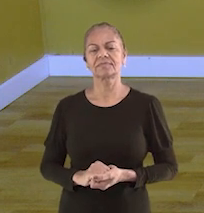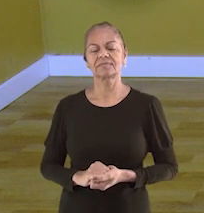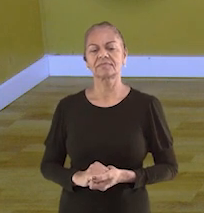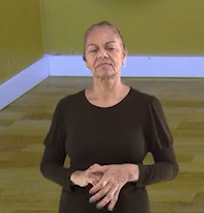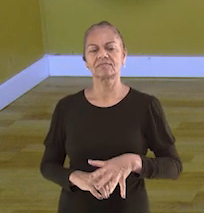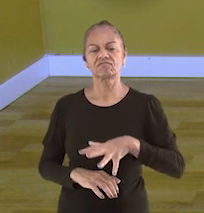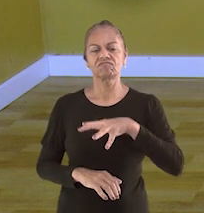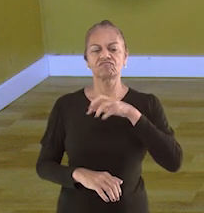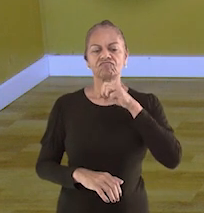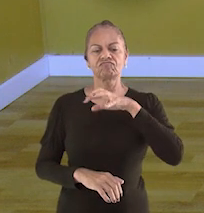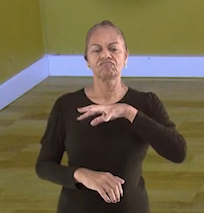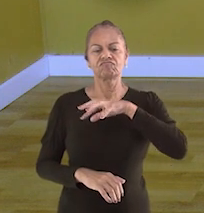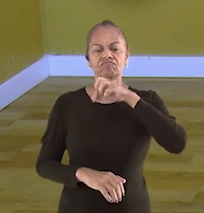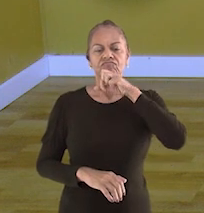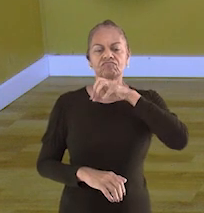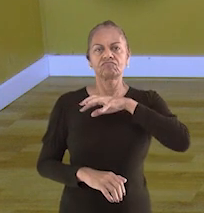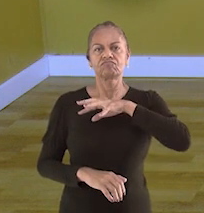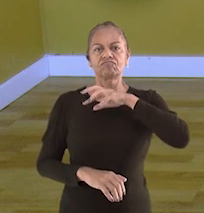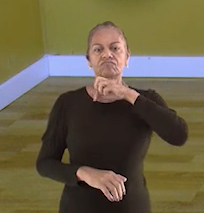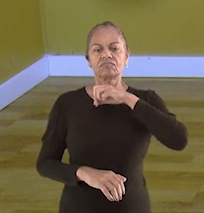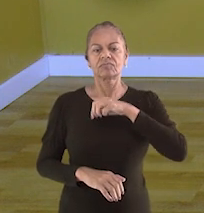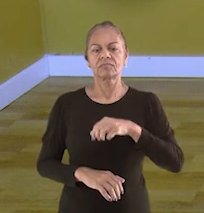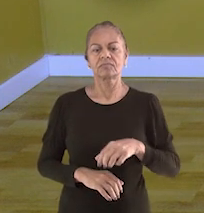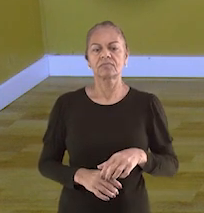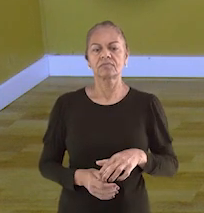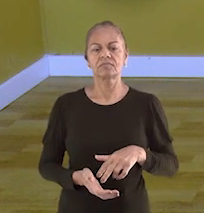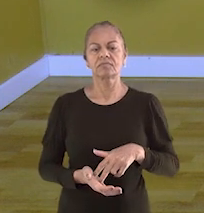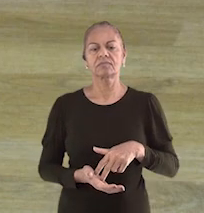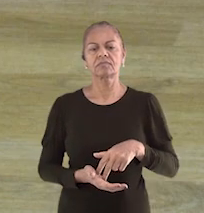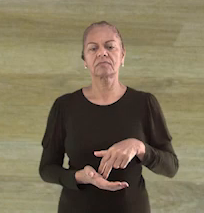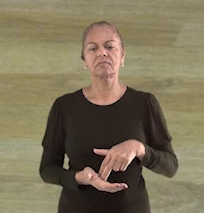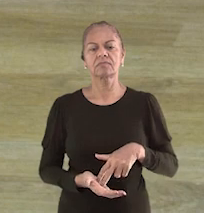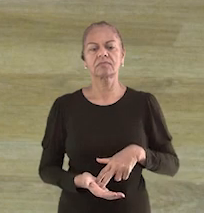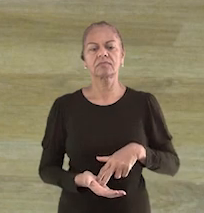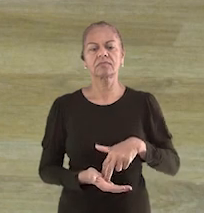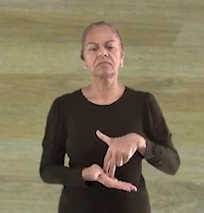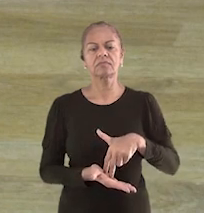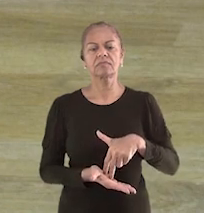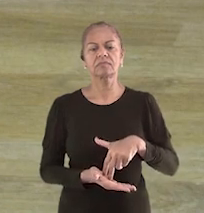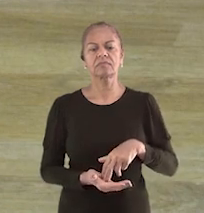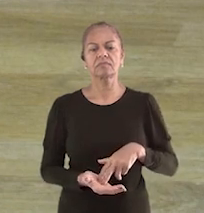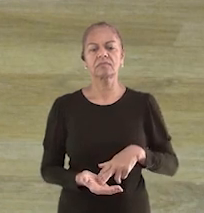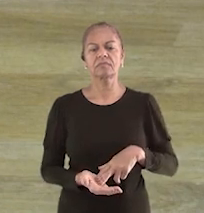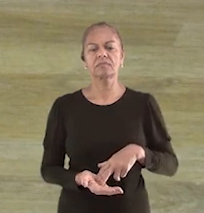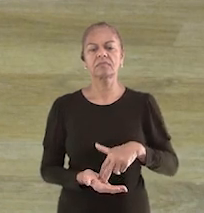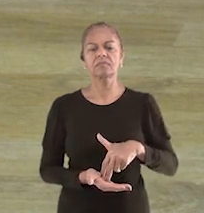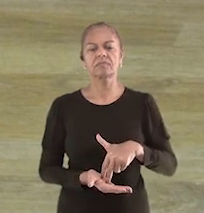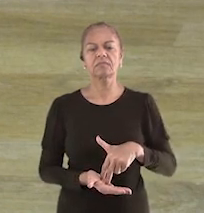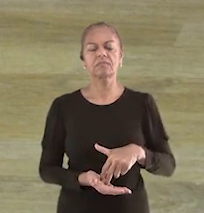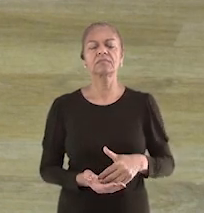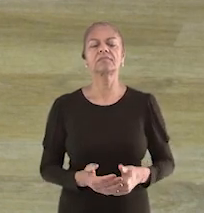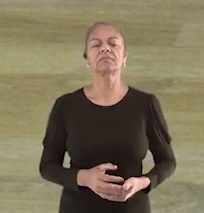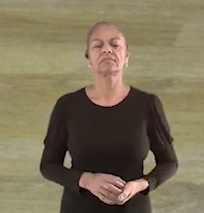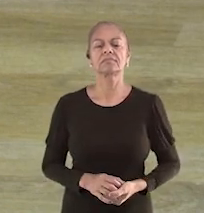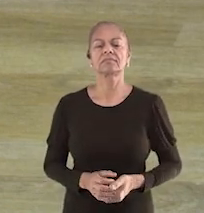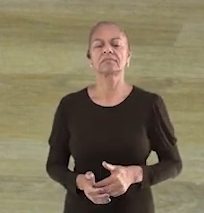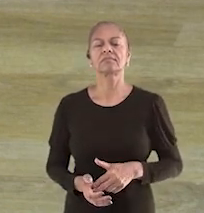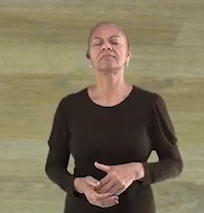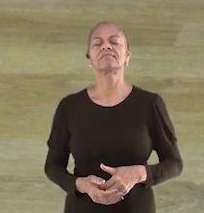Foi? Boa! 1, 2, 3, 4,